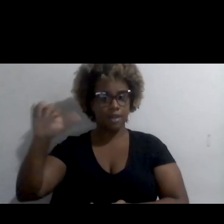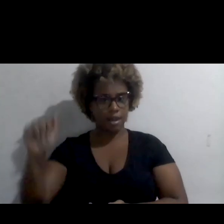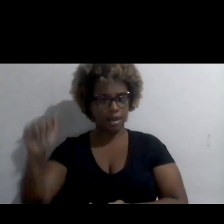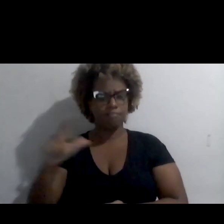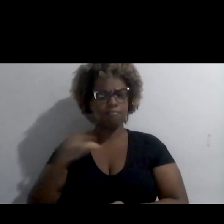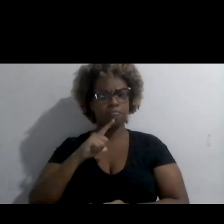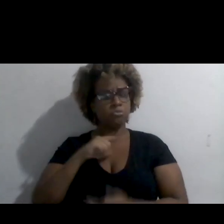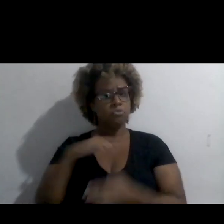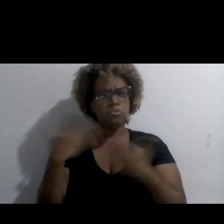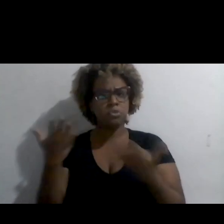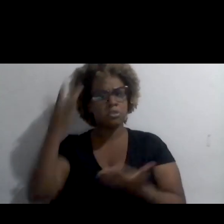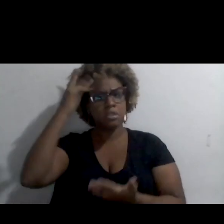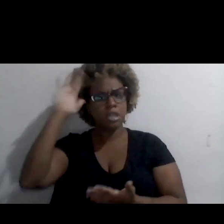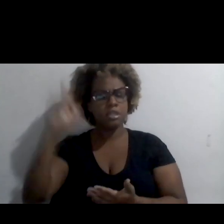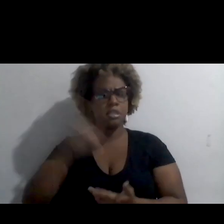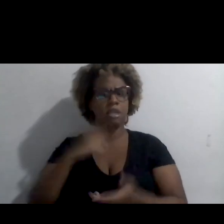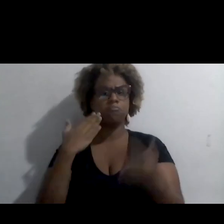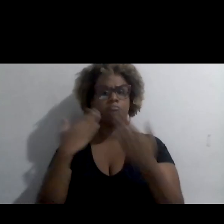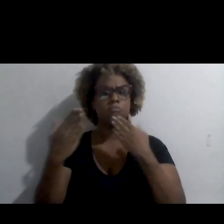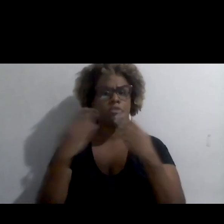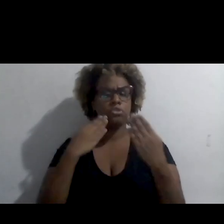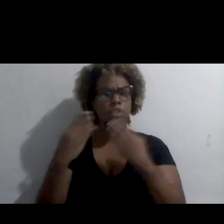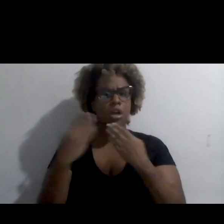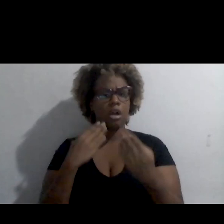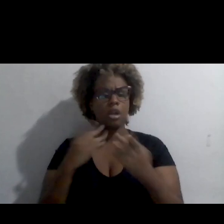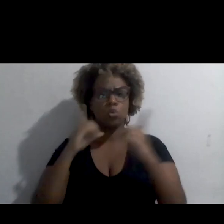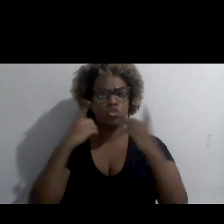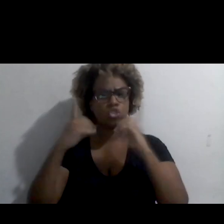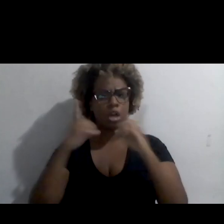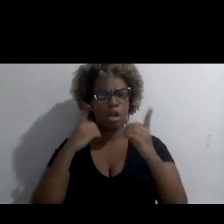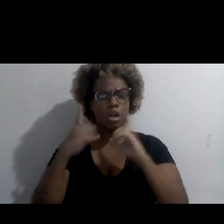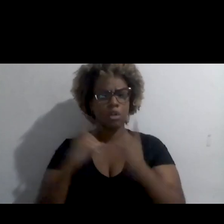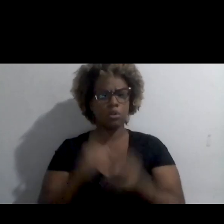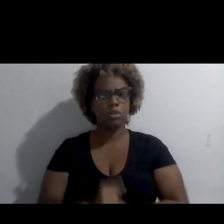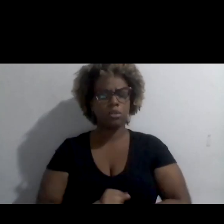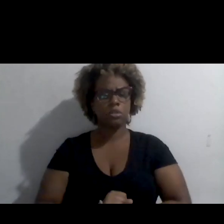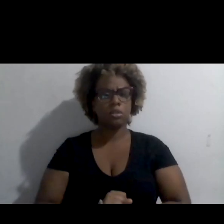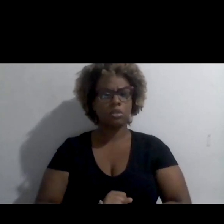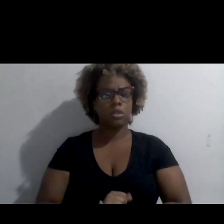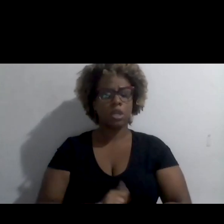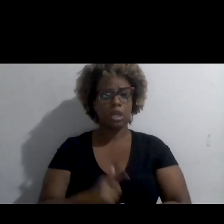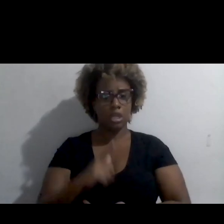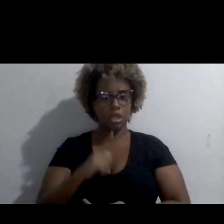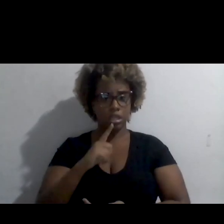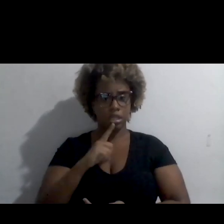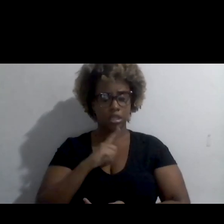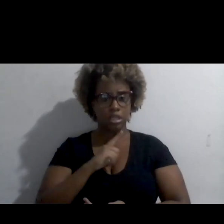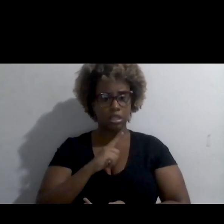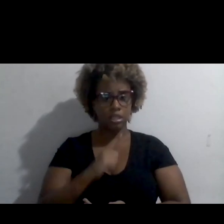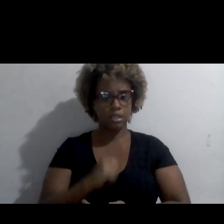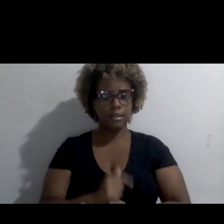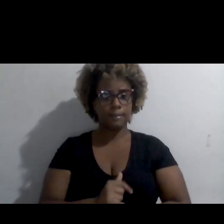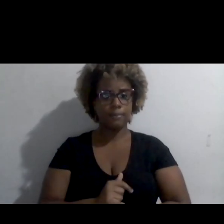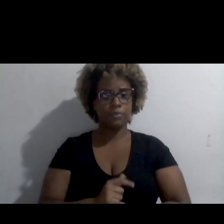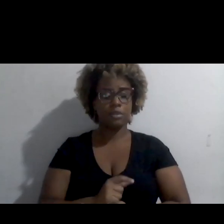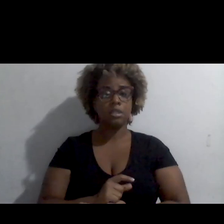CFA e a Dirarte, né? Não sei se existe. Se existe, está sendo mal publicado as ações que estão sendo desenvolvidas para que